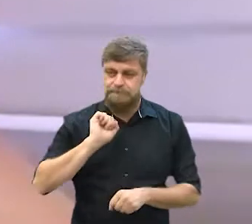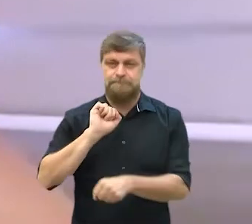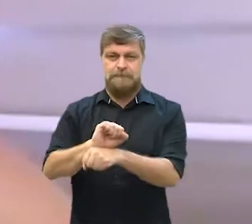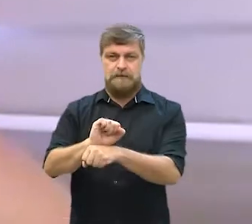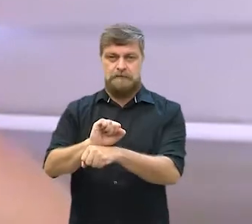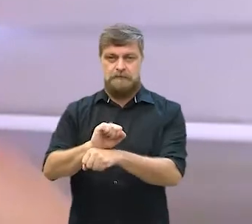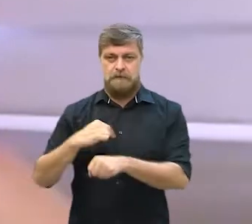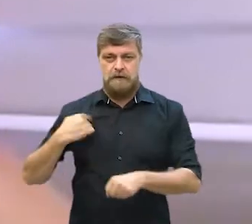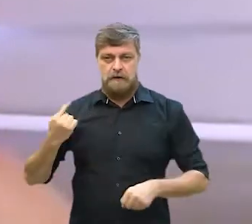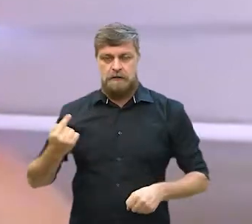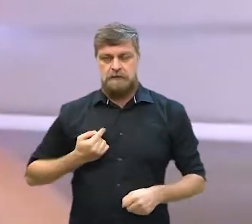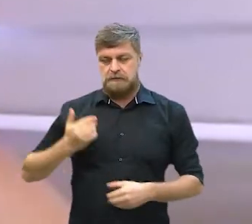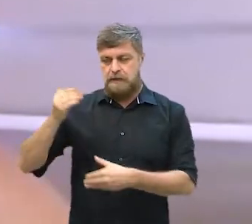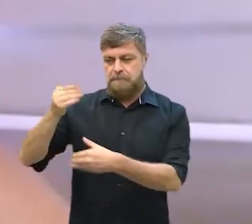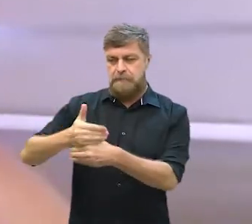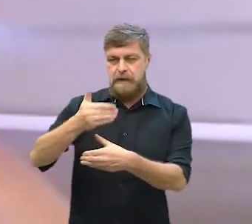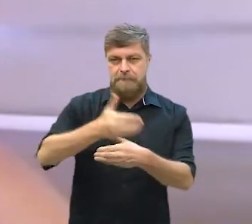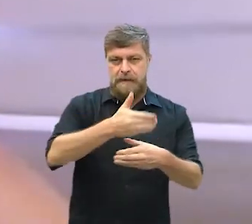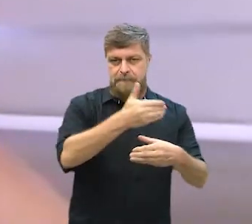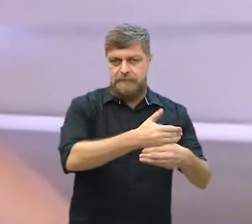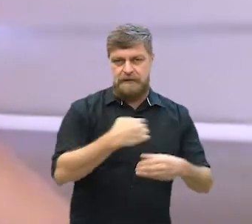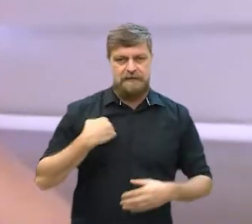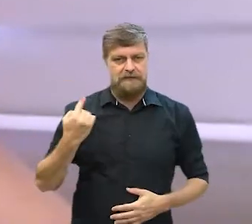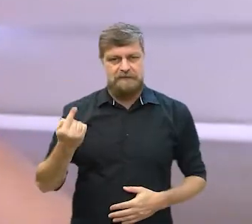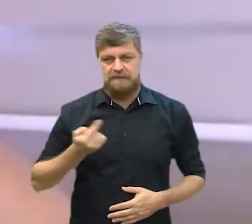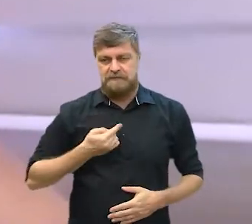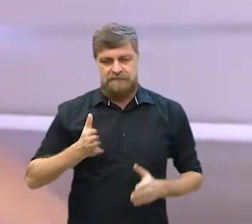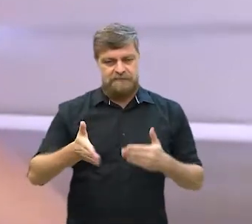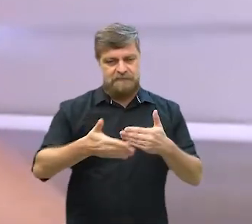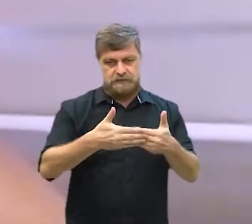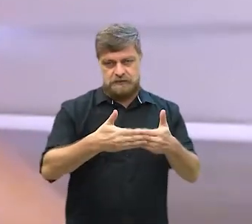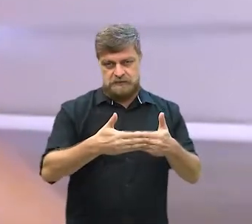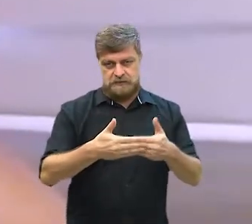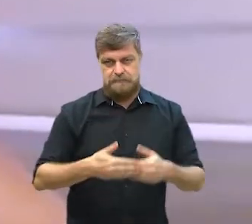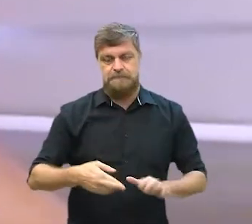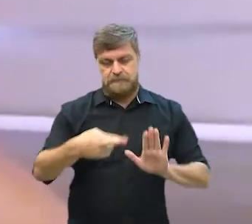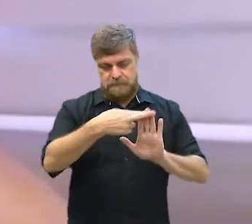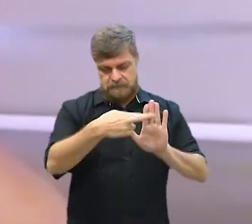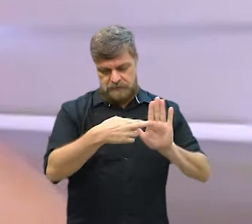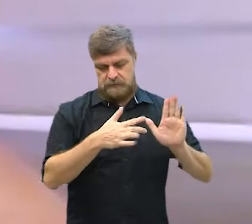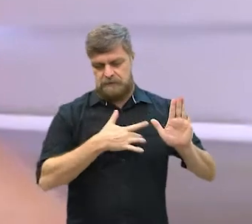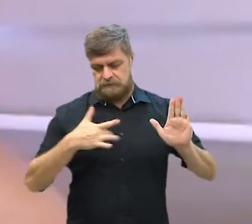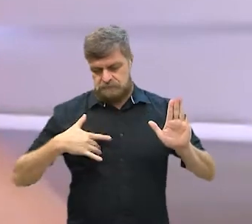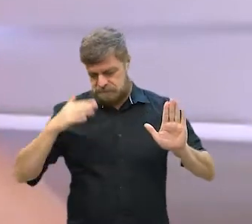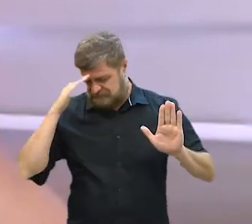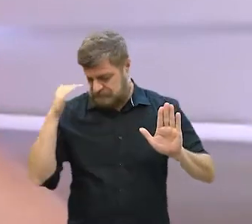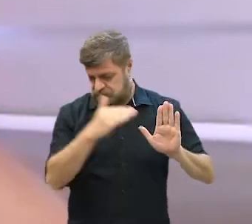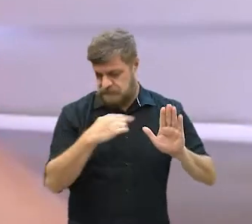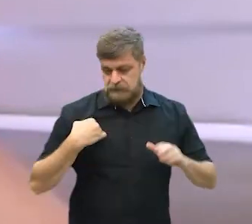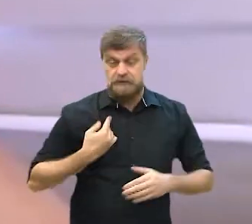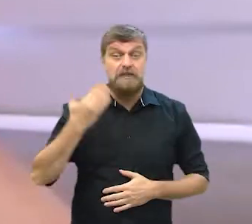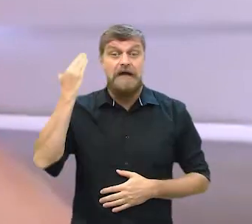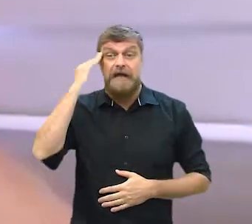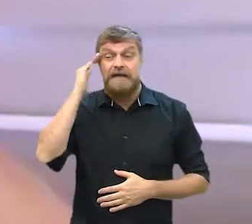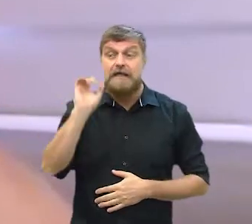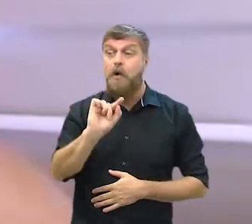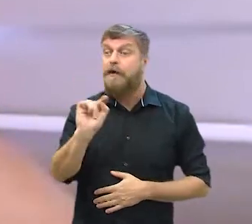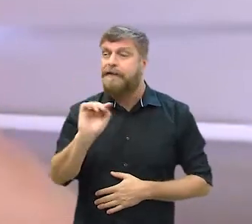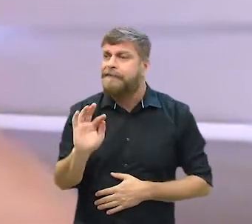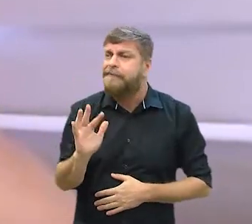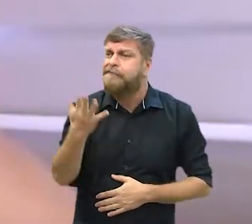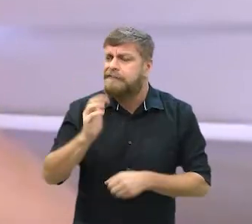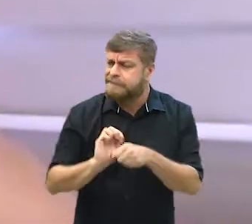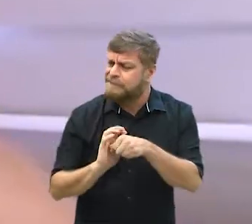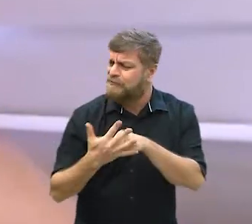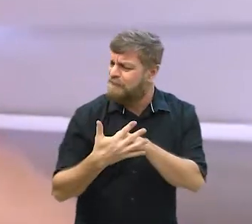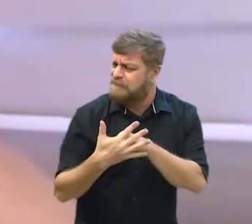parou. Nós fechamos 100% das mesas no Brasil inteiro, em respeito à situação, até que nós entendêssemos